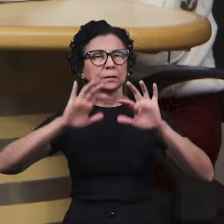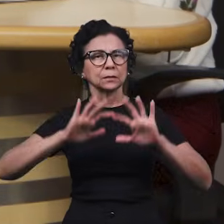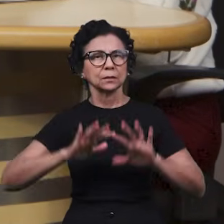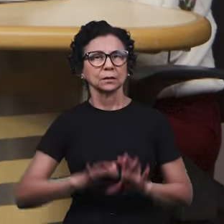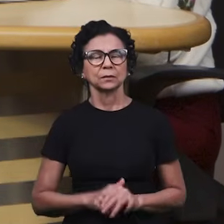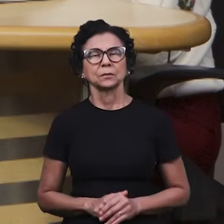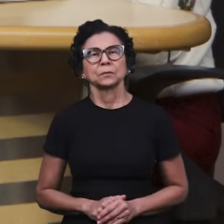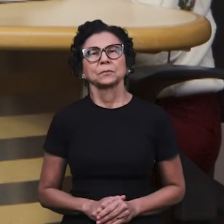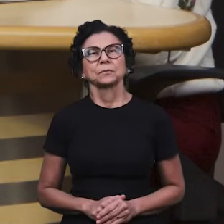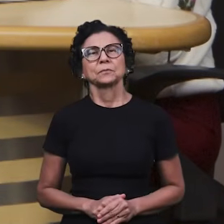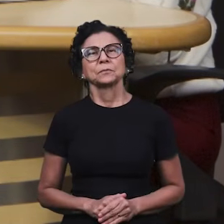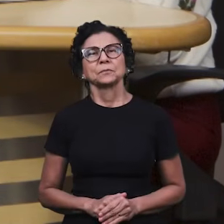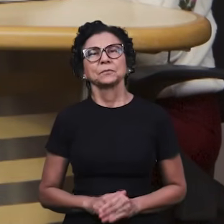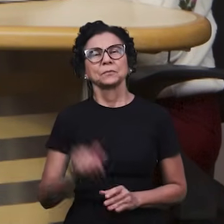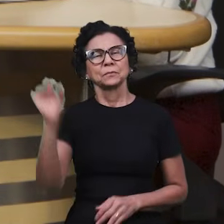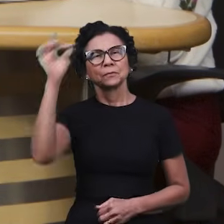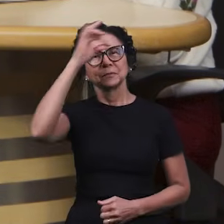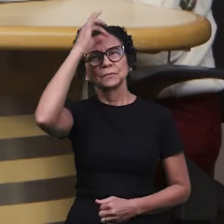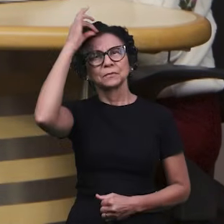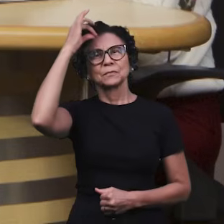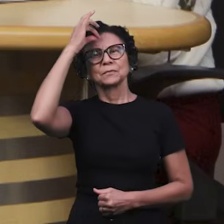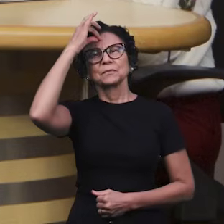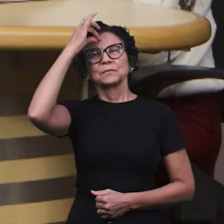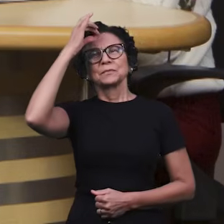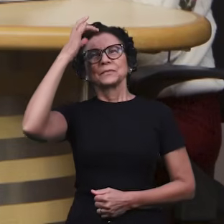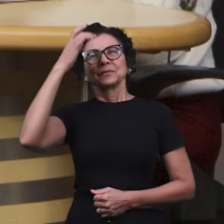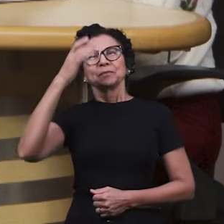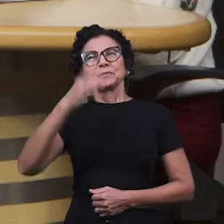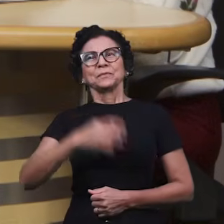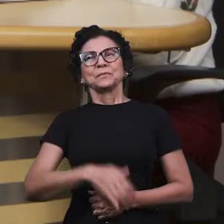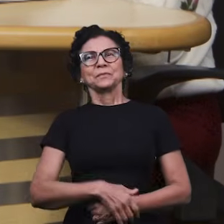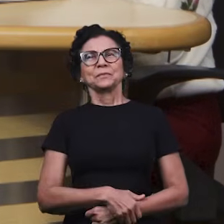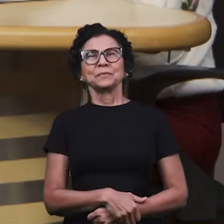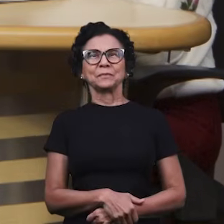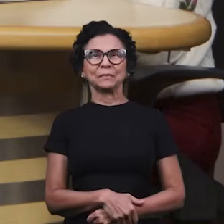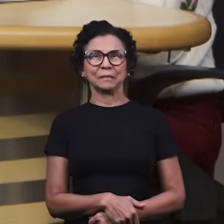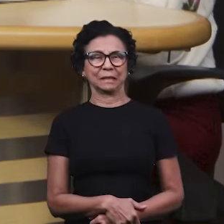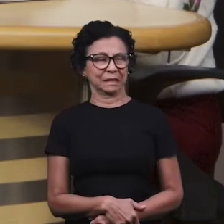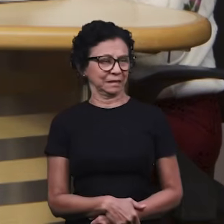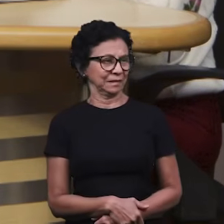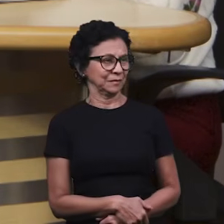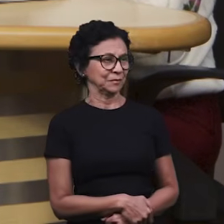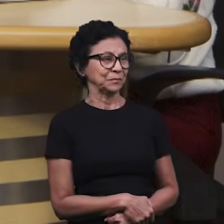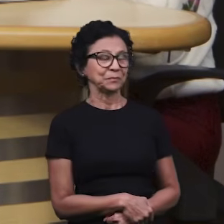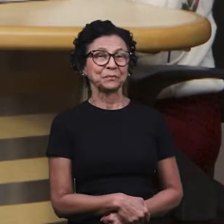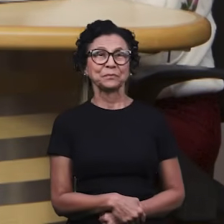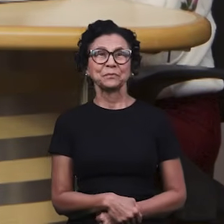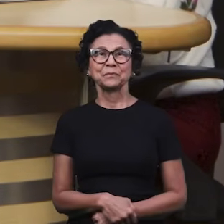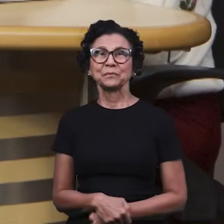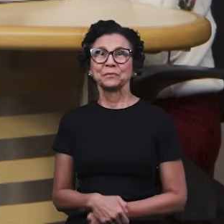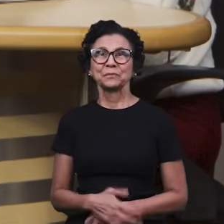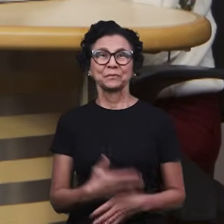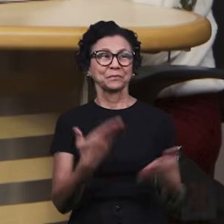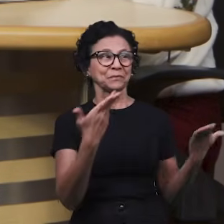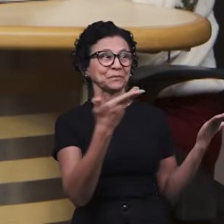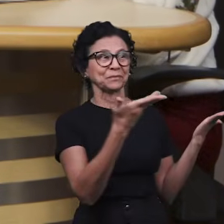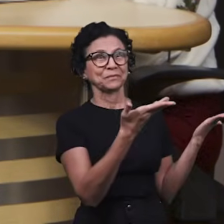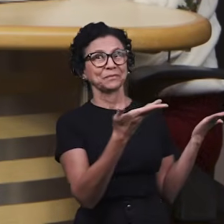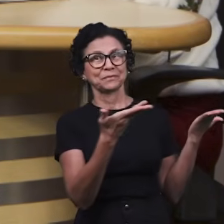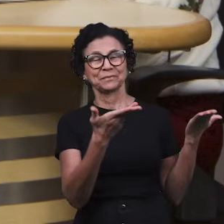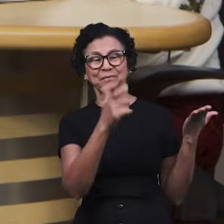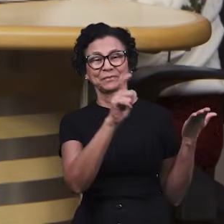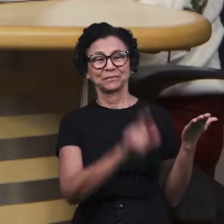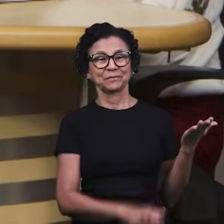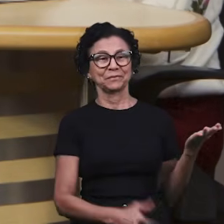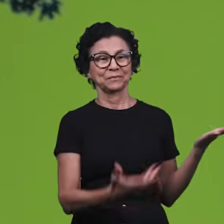bênção preciosa do Espírito Santo. Já que recebemos Jaqueline Fidelis, direto